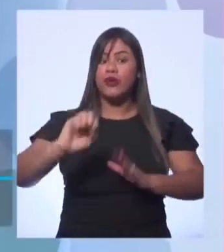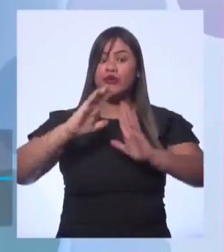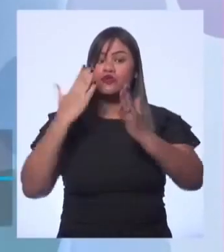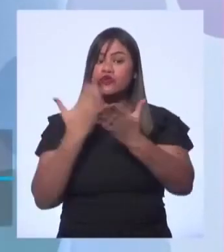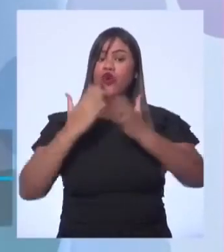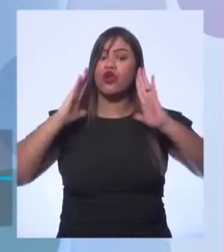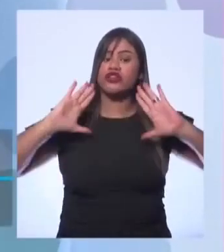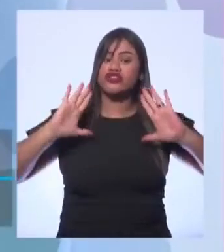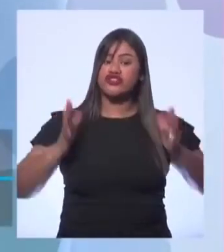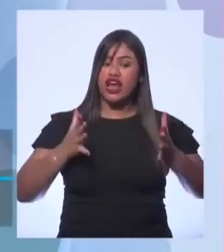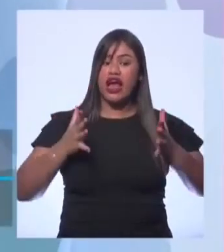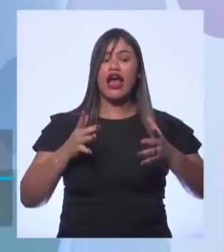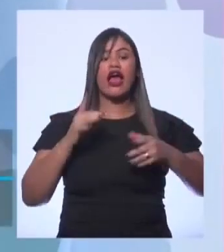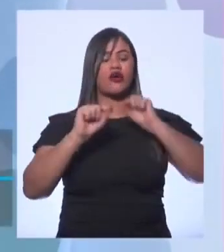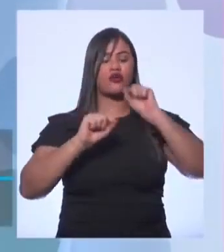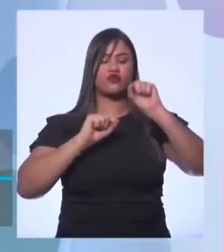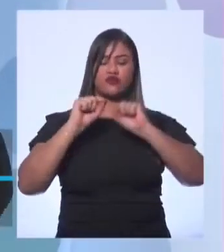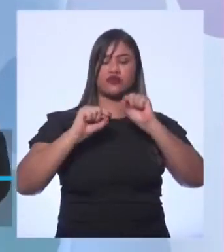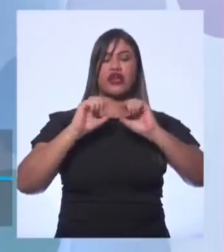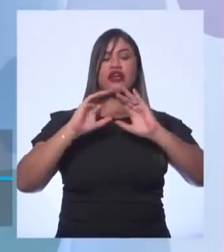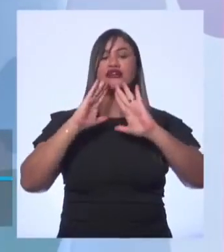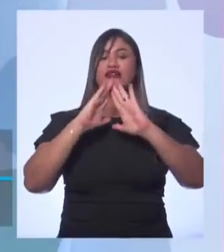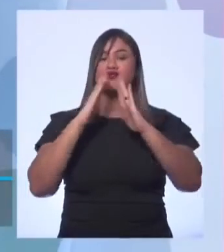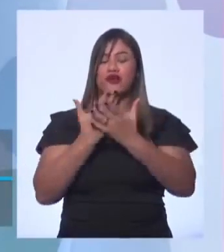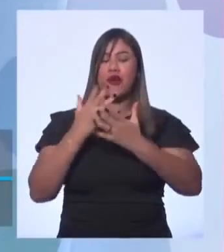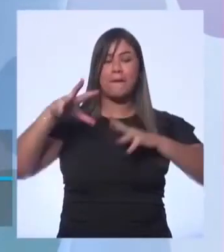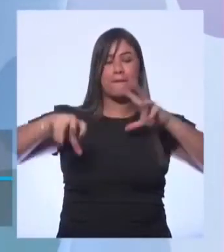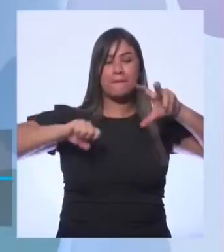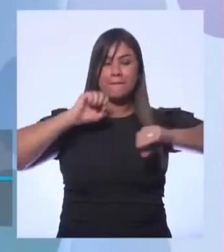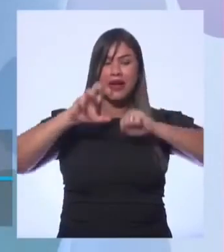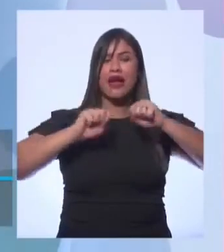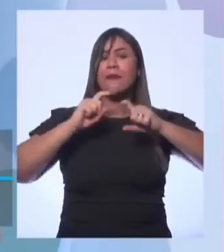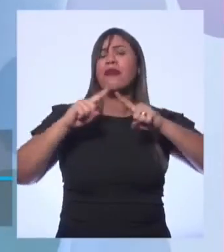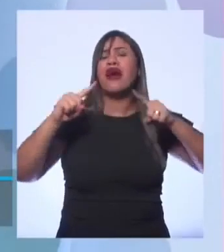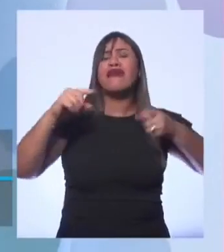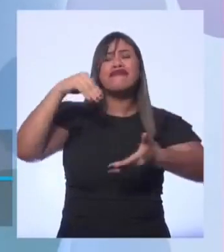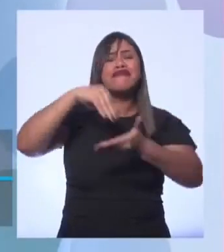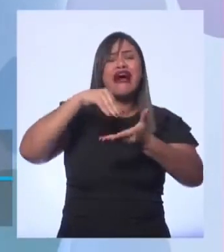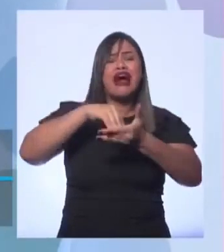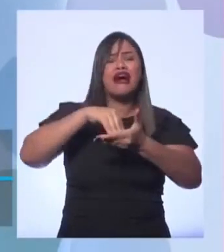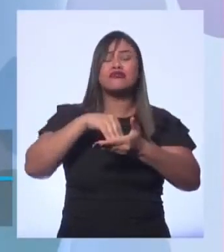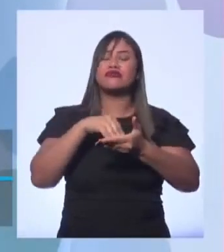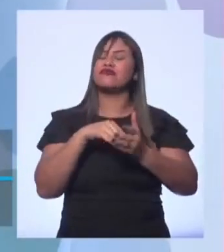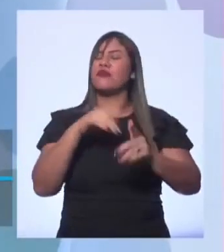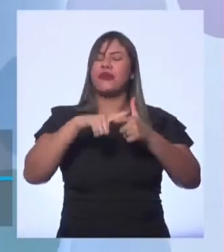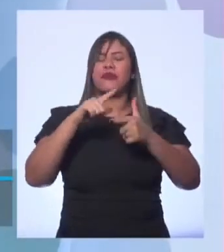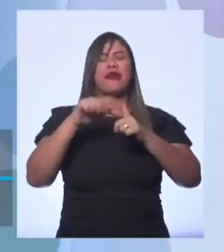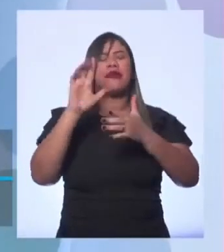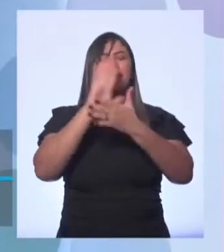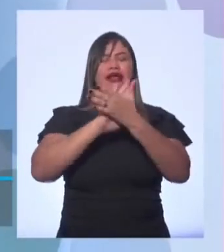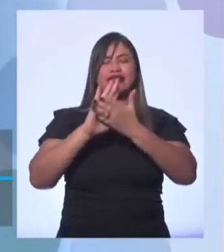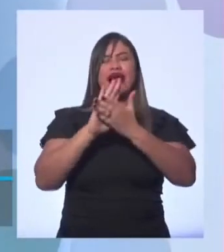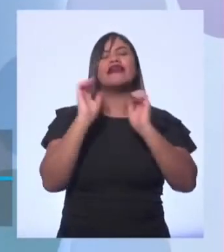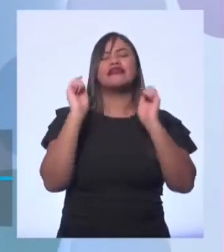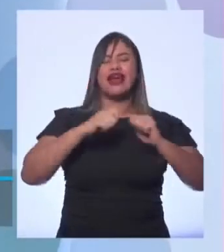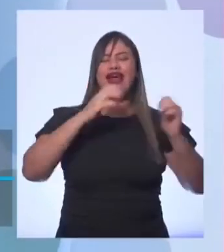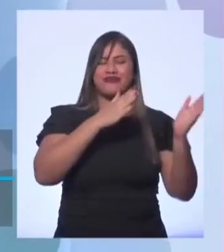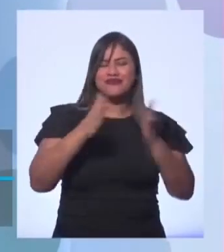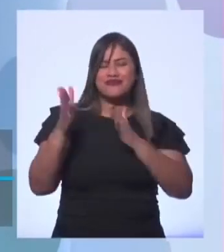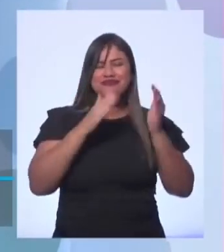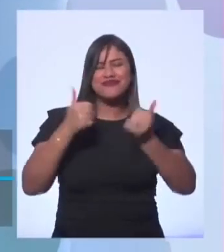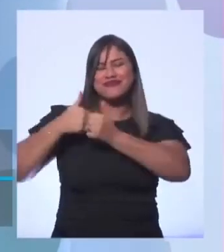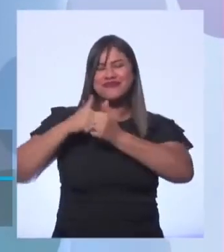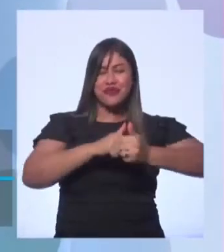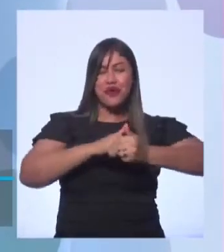escola, separe para acompanhar a nossa aula. Ah, mas se você não pegou, tem problema? Claro que não, você consegue acompanhar a aula normalmente. Mas para isso é